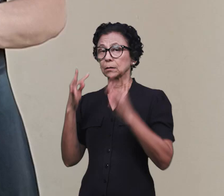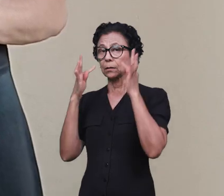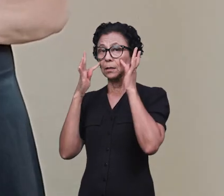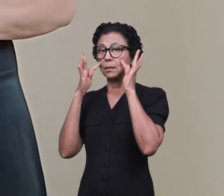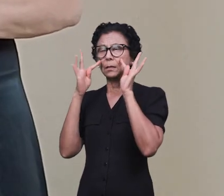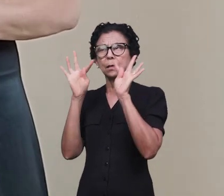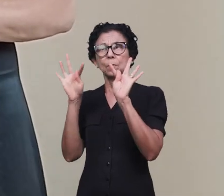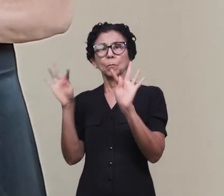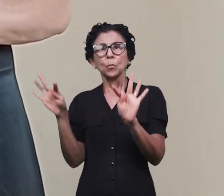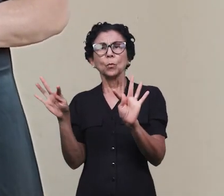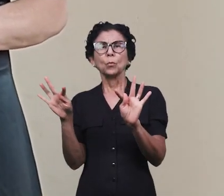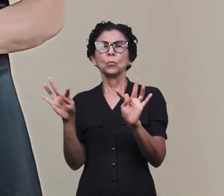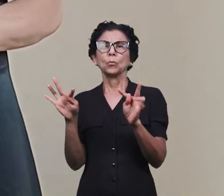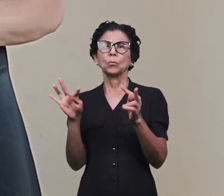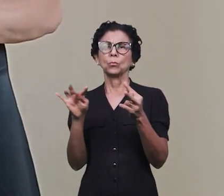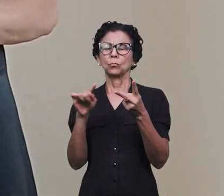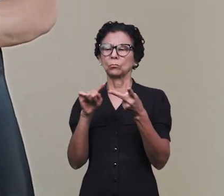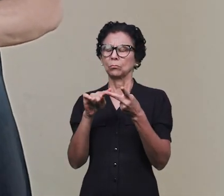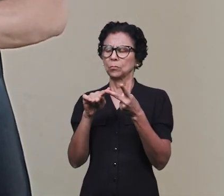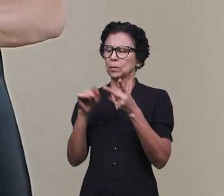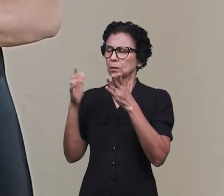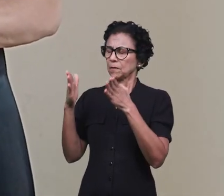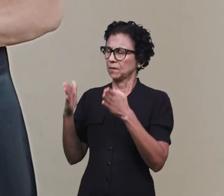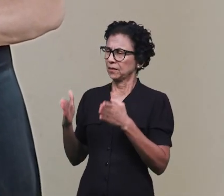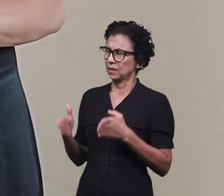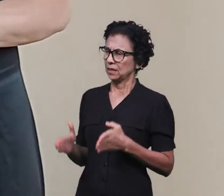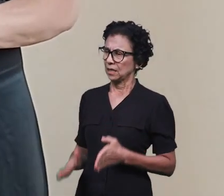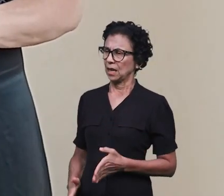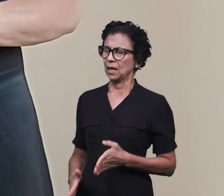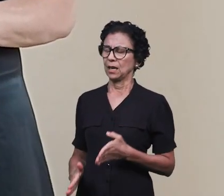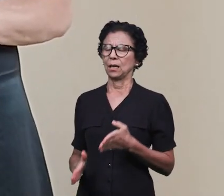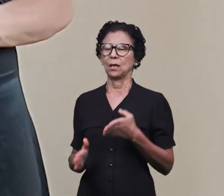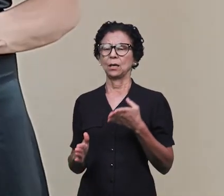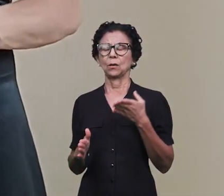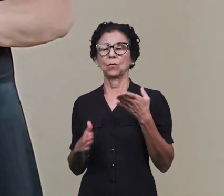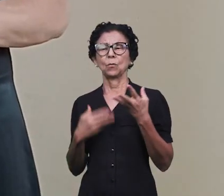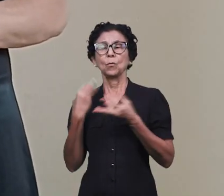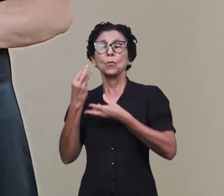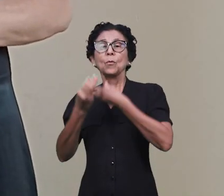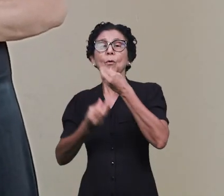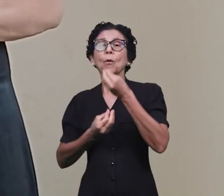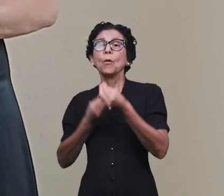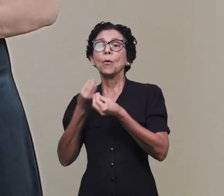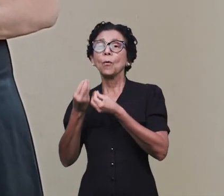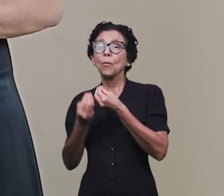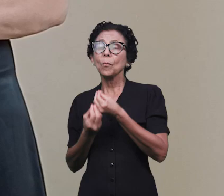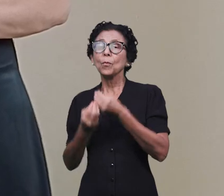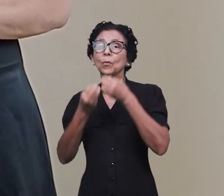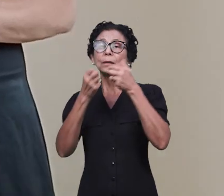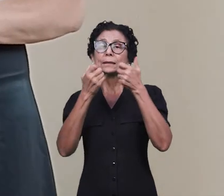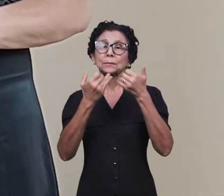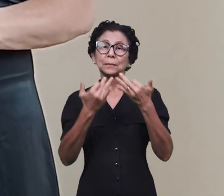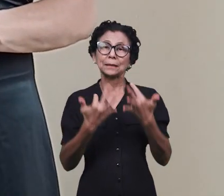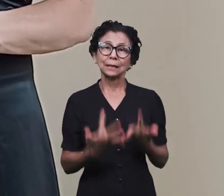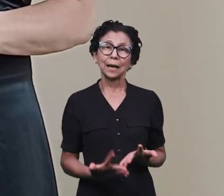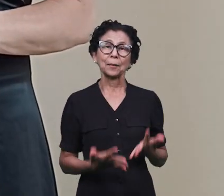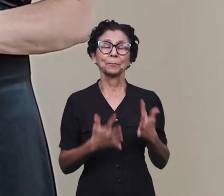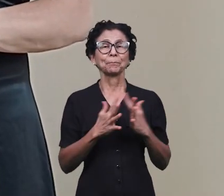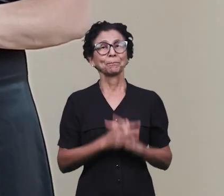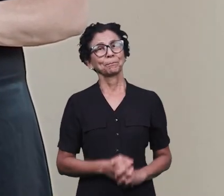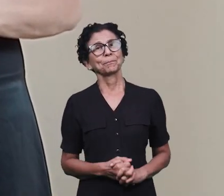fiel, Testemunha, o que é testemunhar? Como nós podemos contextualizar isso da melhor